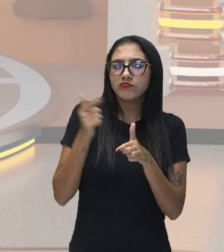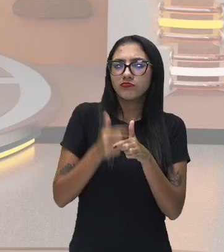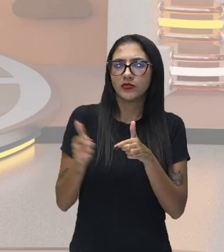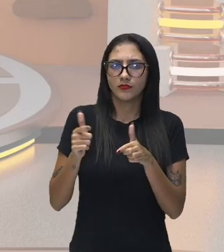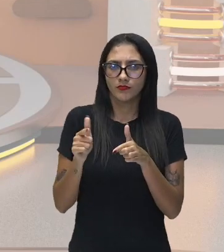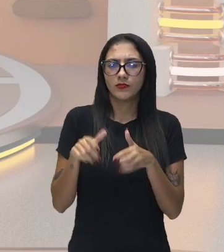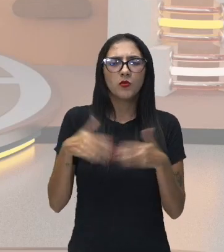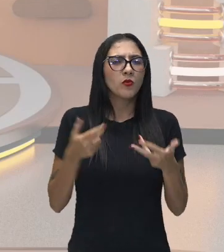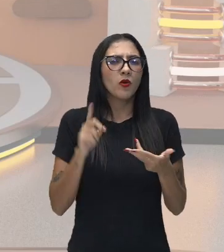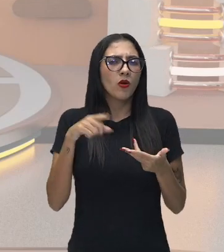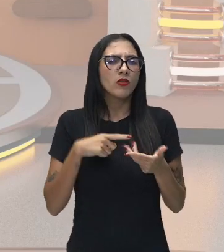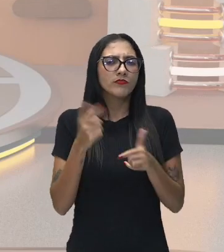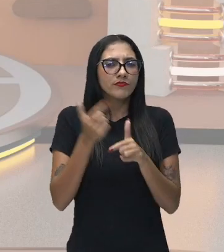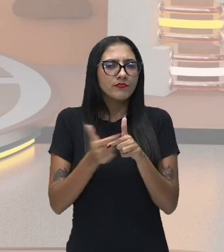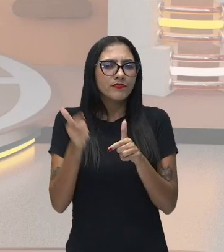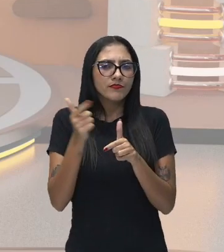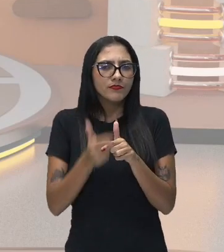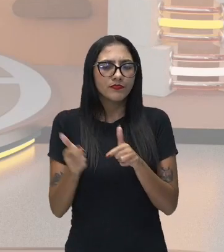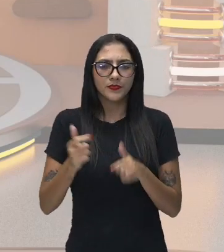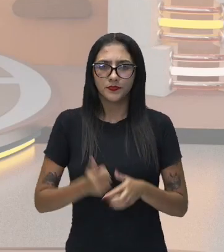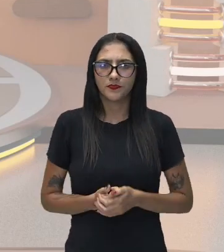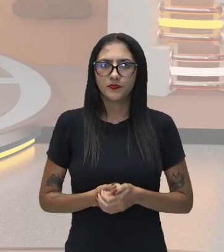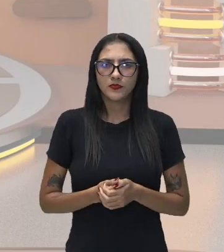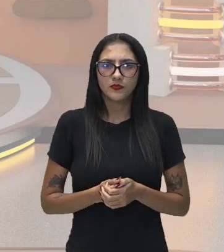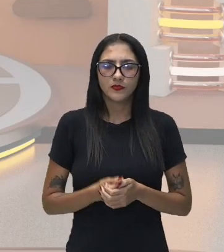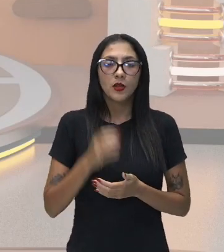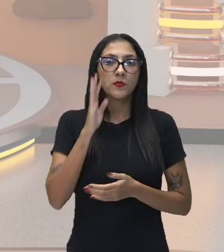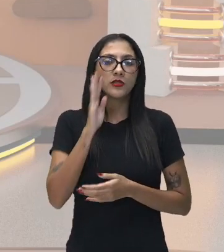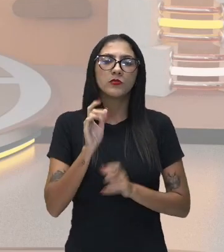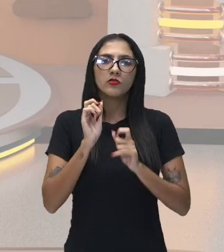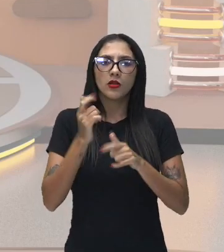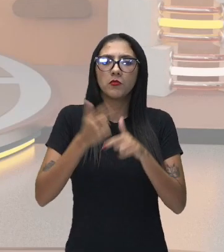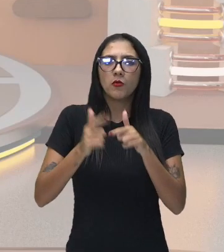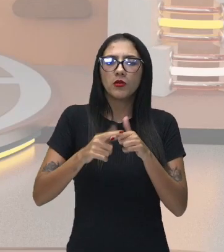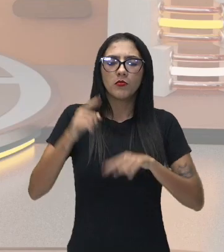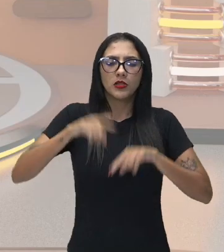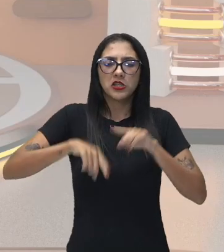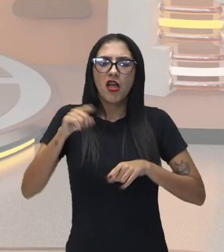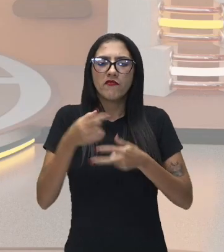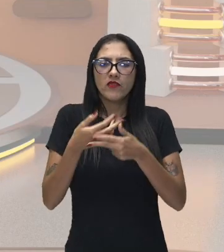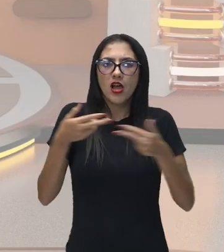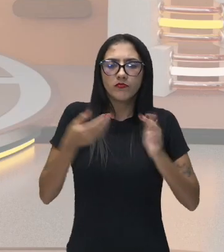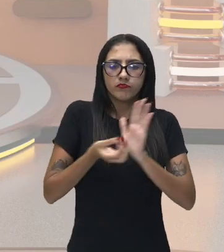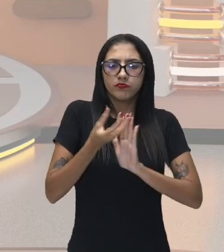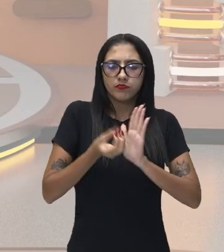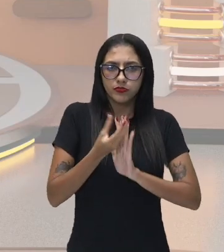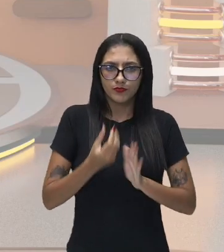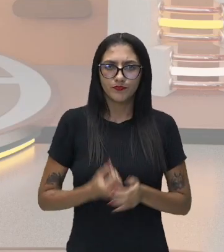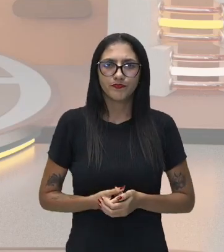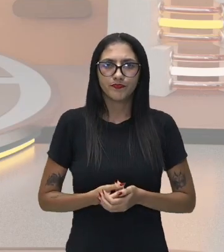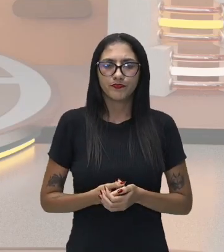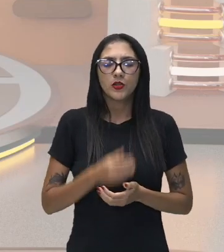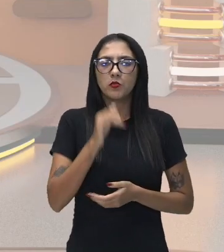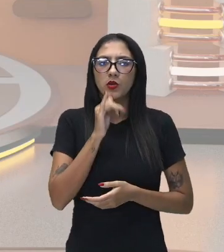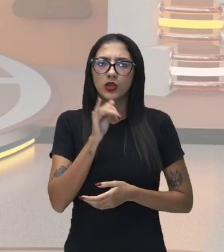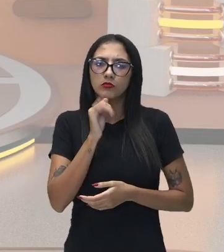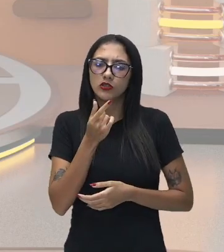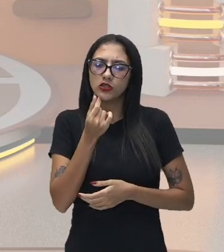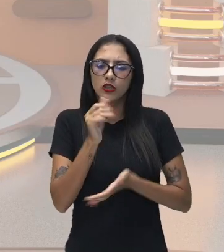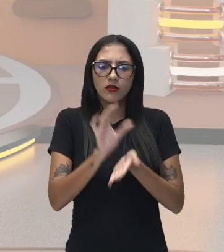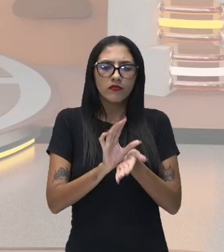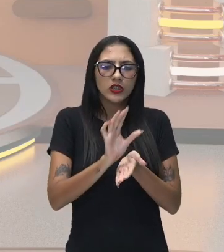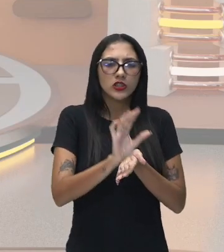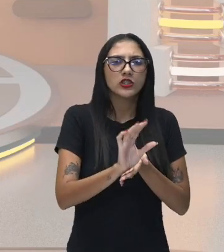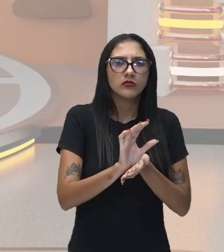problemas? Principalmente a crise de superprodução. Porque na medida em que você investe nessas indústrias, em que